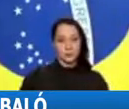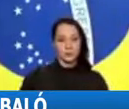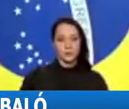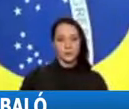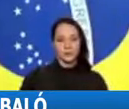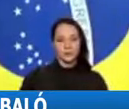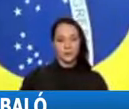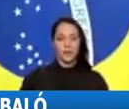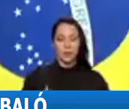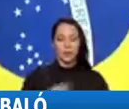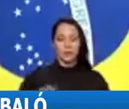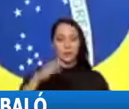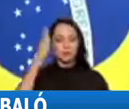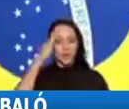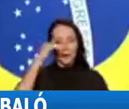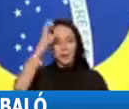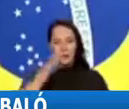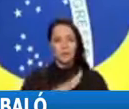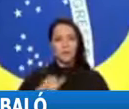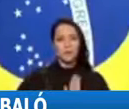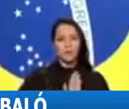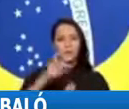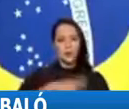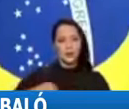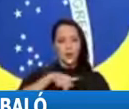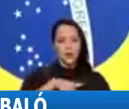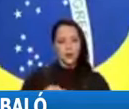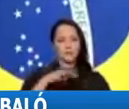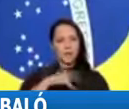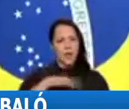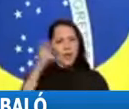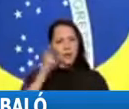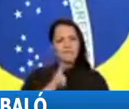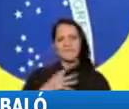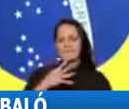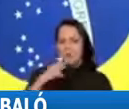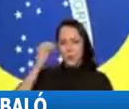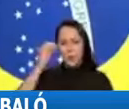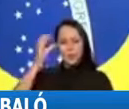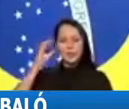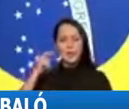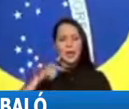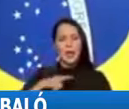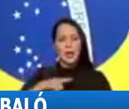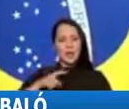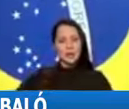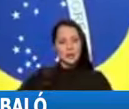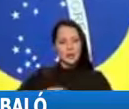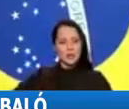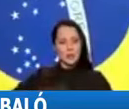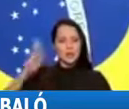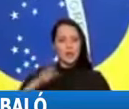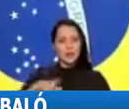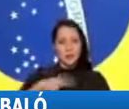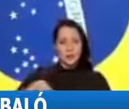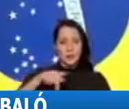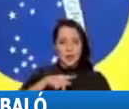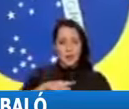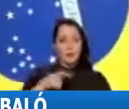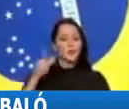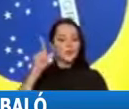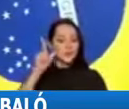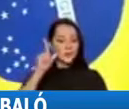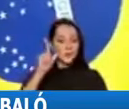e como sabem que o Brasil foi um dos primeiros países a reconhecer a independência da guiné-bissau foi proclamada